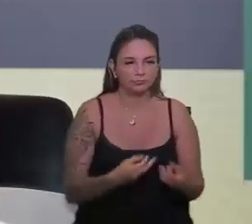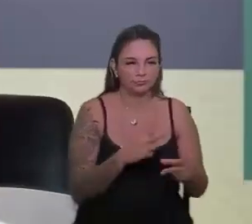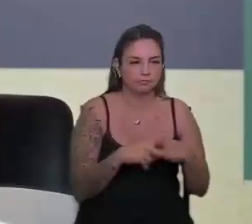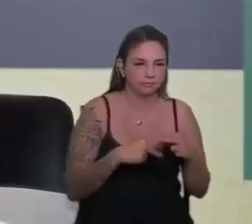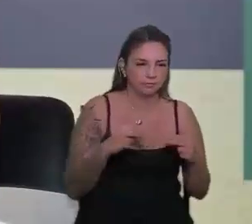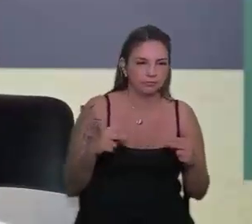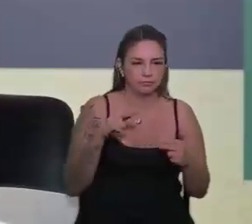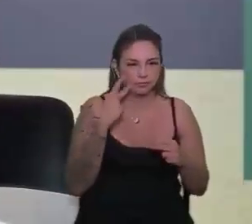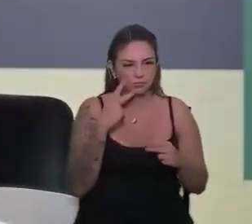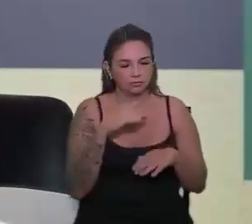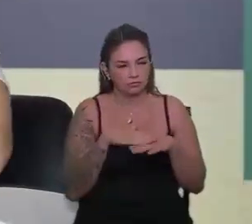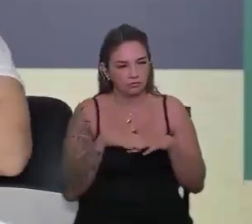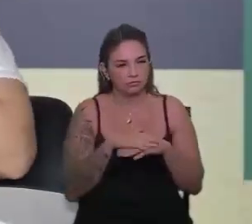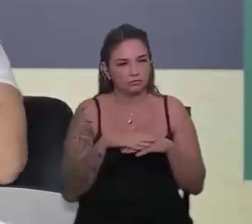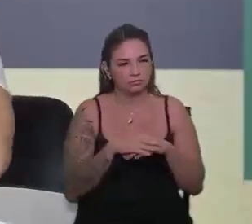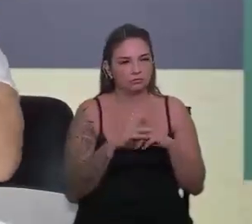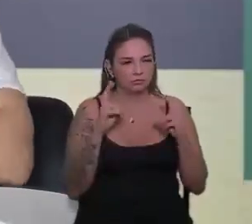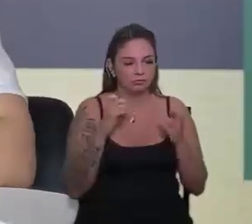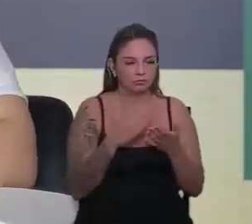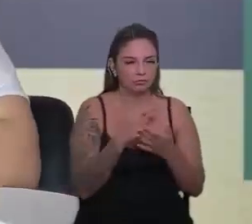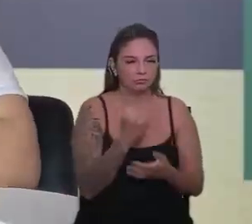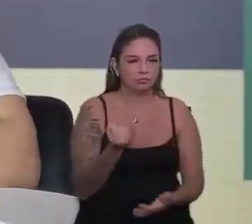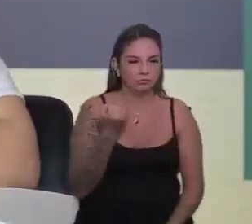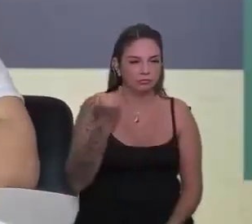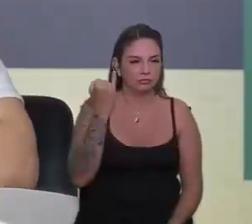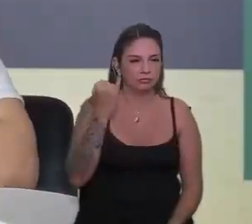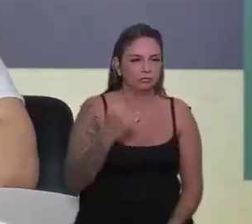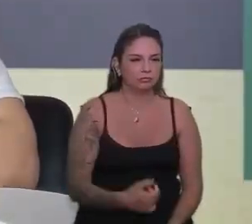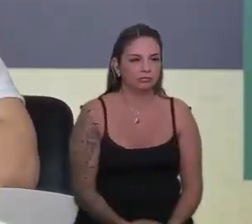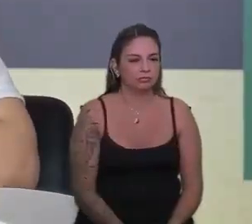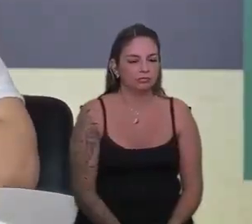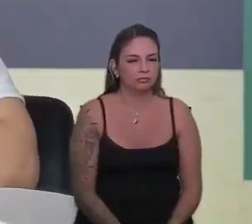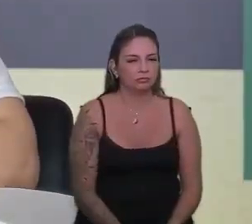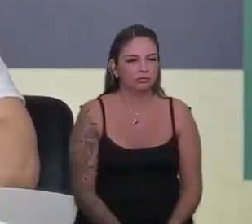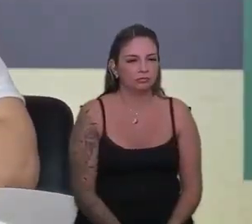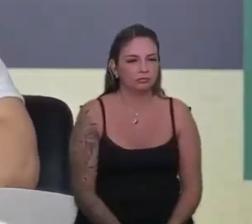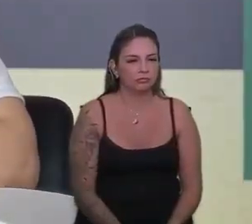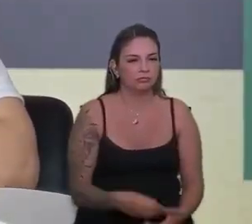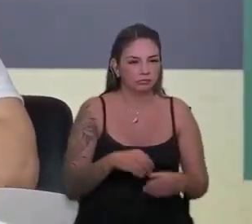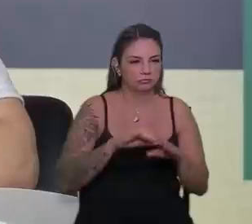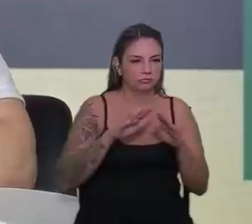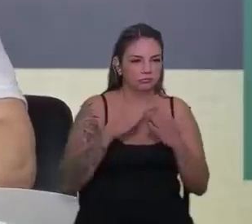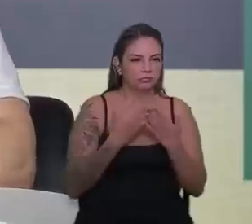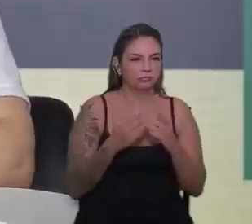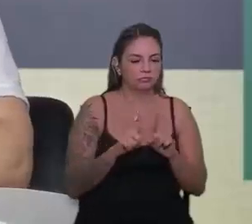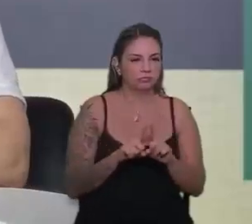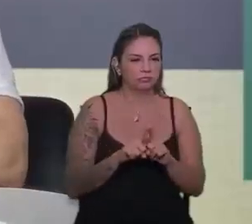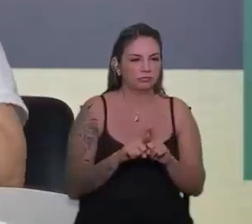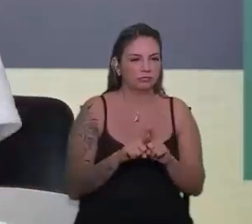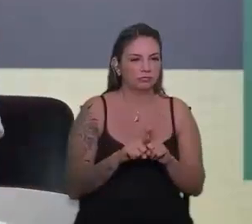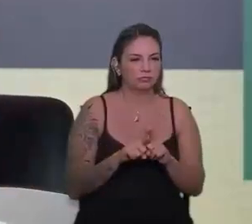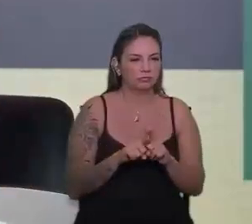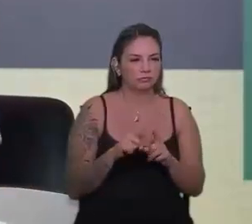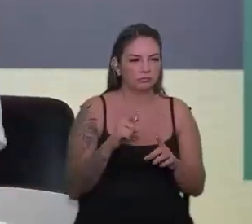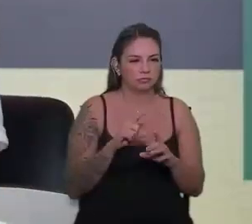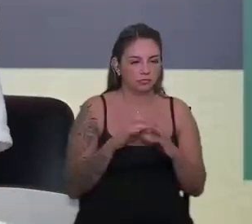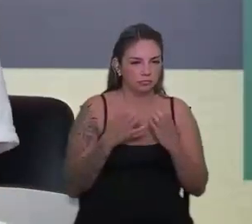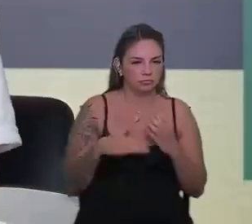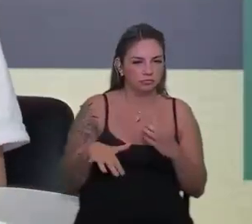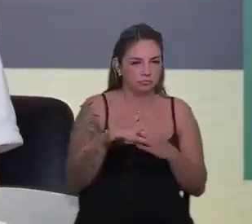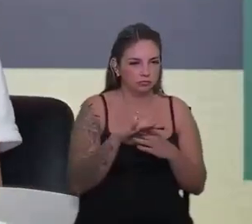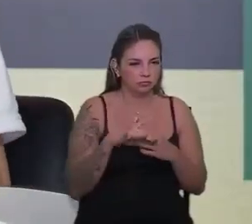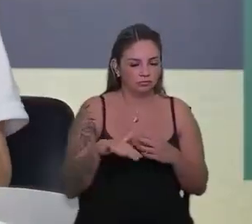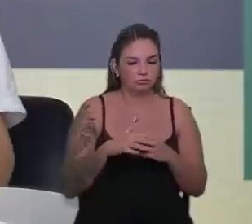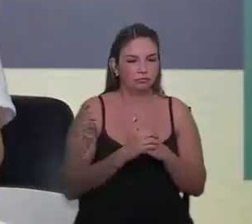de presente, falarem, conversarem sobre o livro, é importante, mas acho que dentro da escola também se cria essa